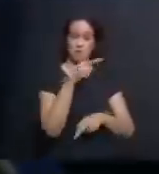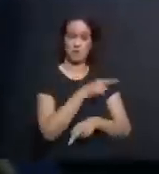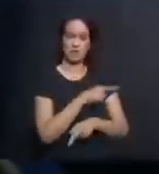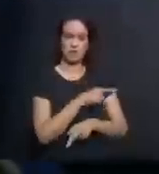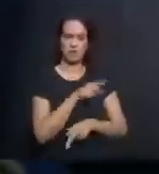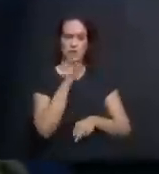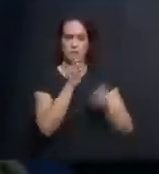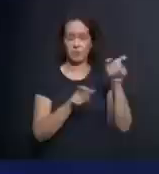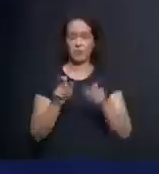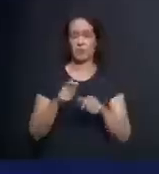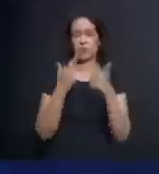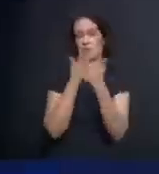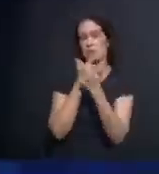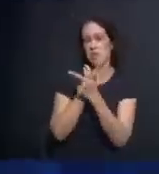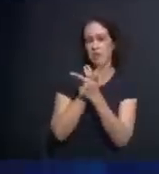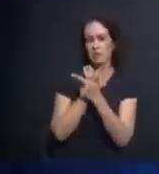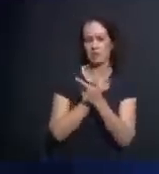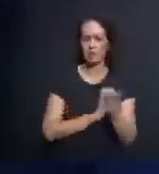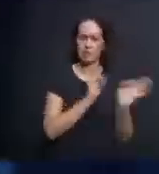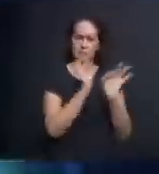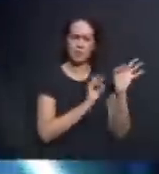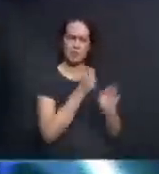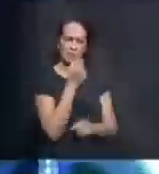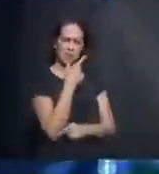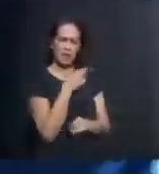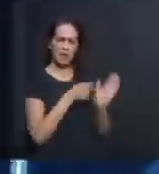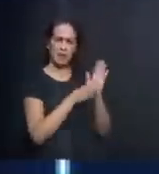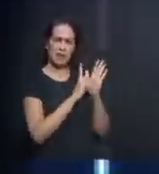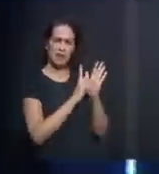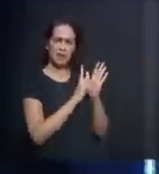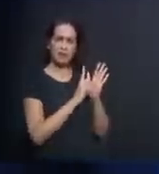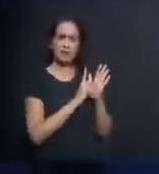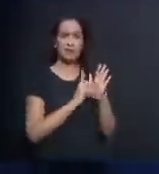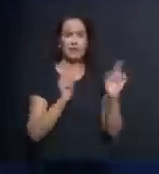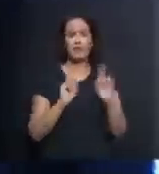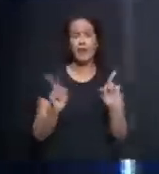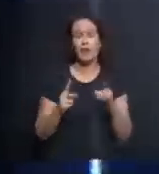Ele falou: eu também não. É isso que a gente é.